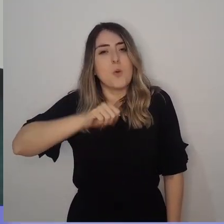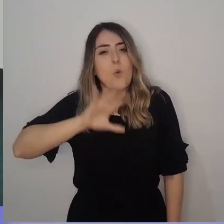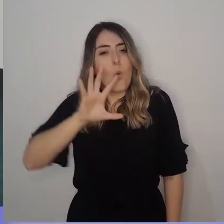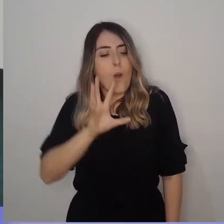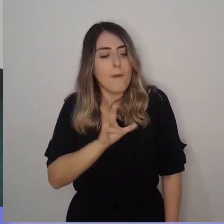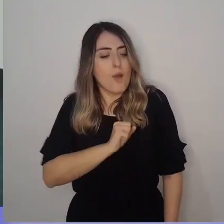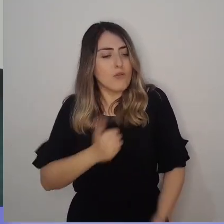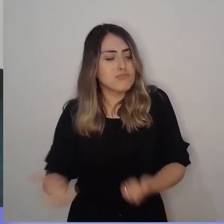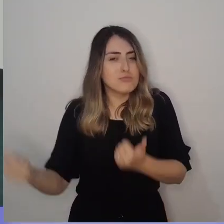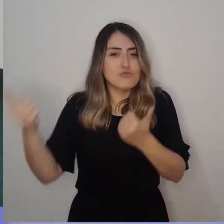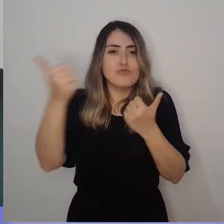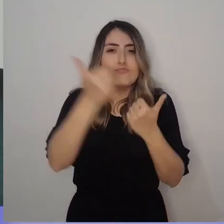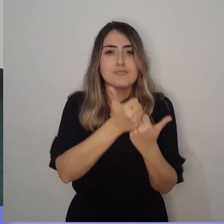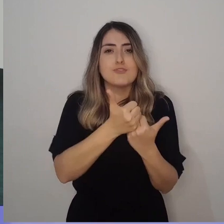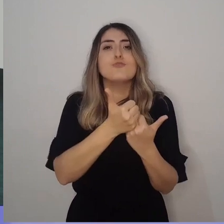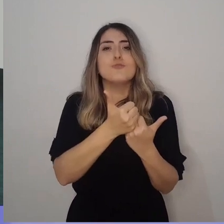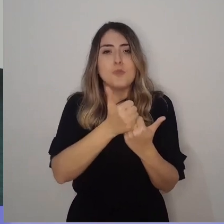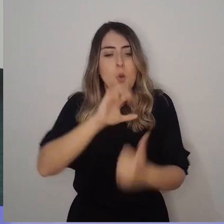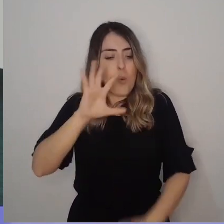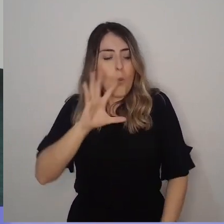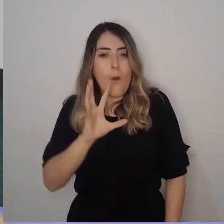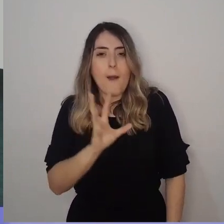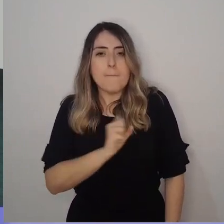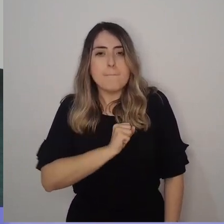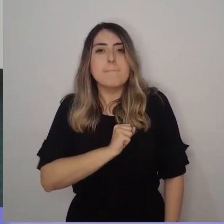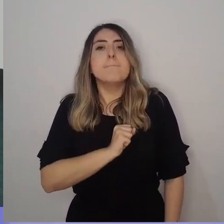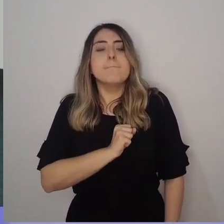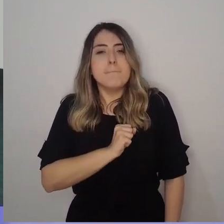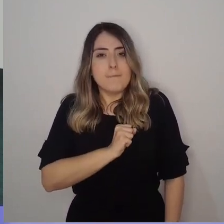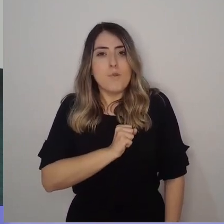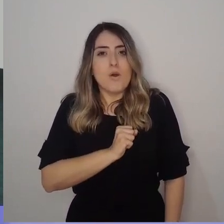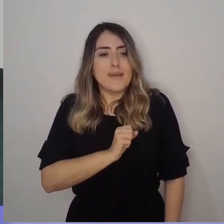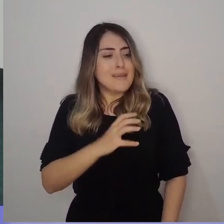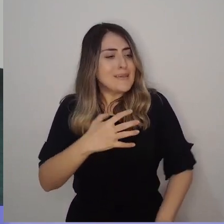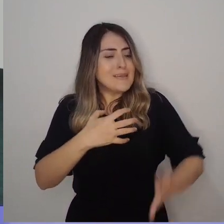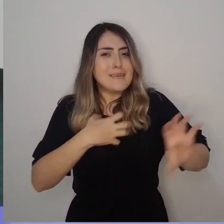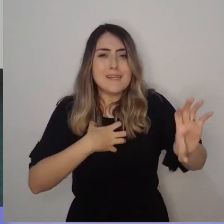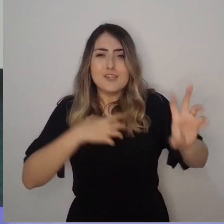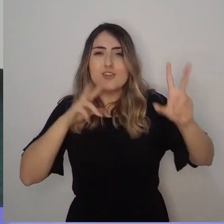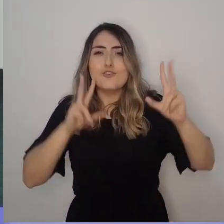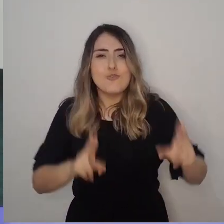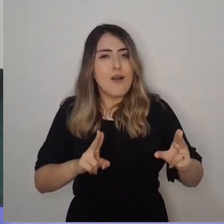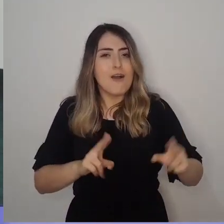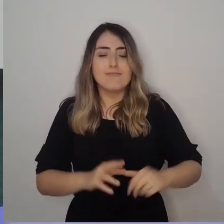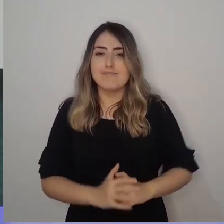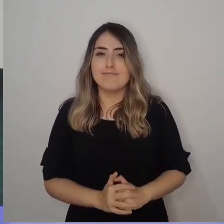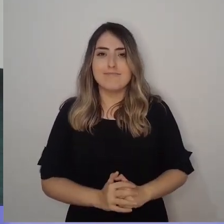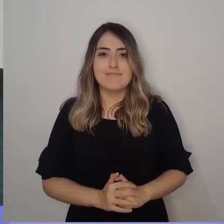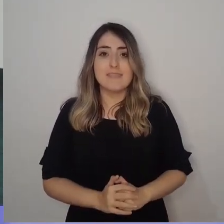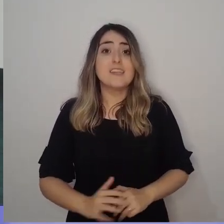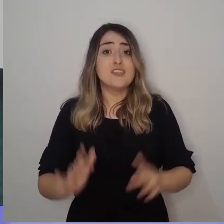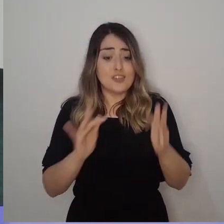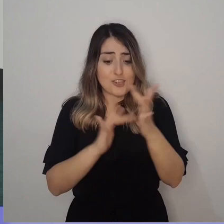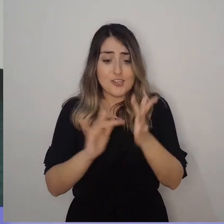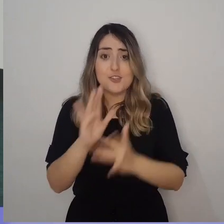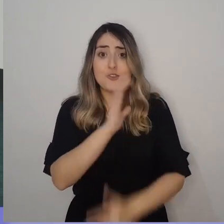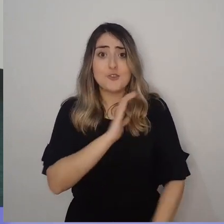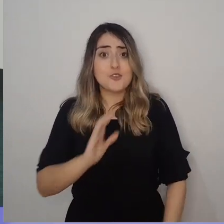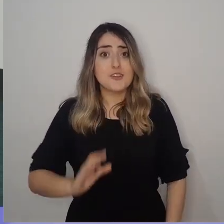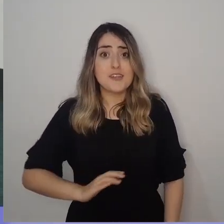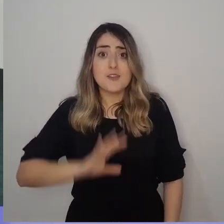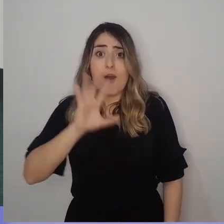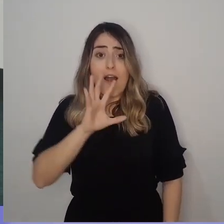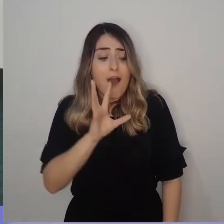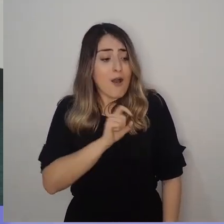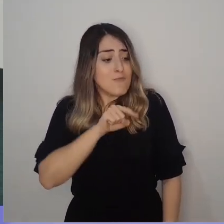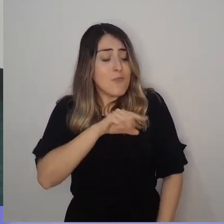um amor que decide sair perdendo em prol do amado, que foi o que Cristo fez. Cristo